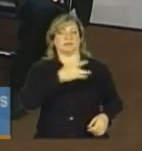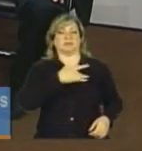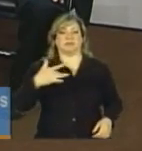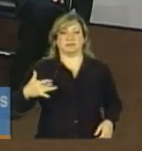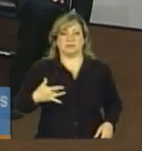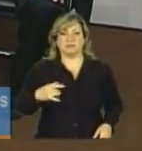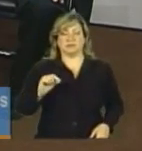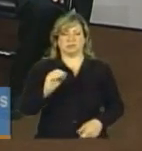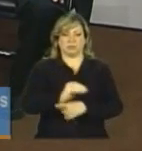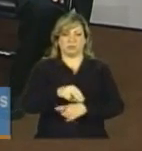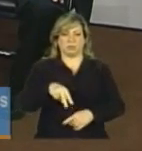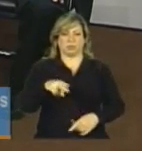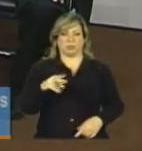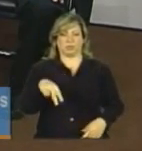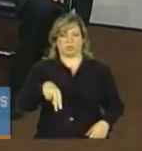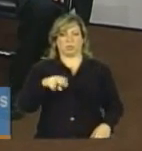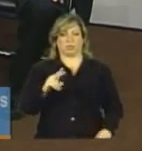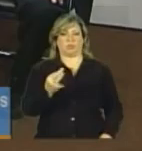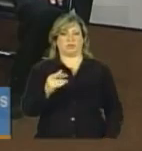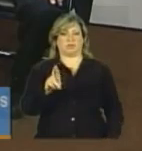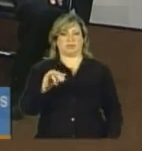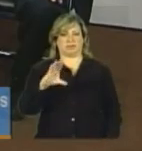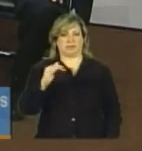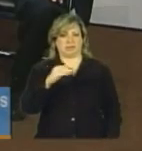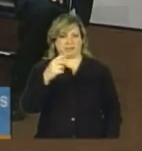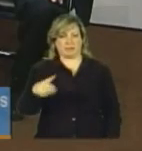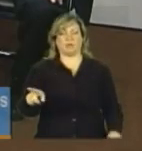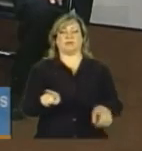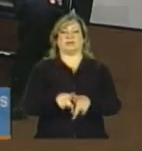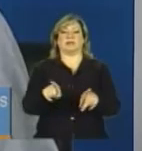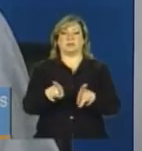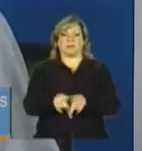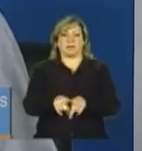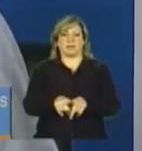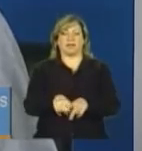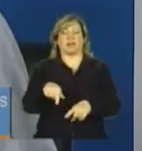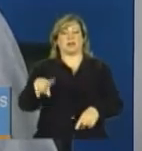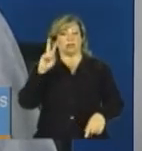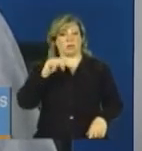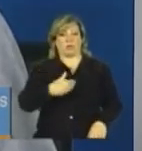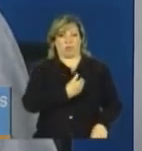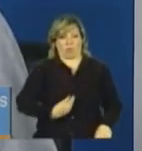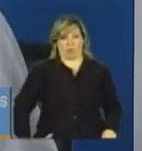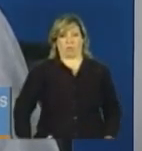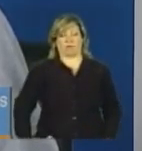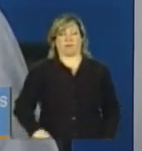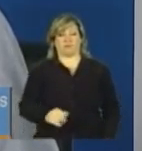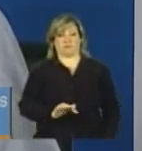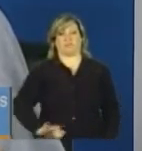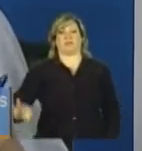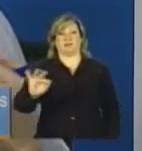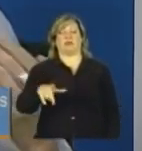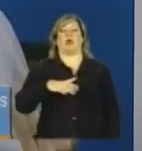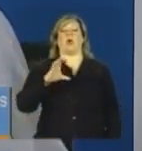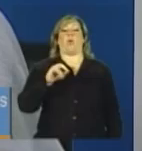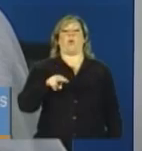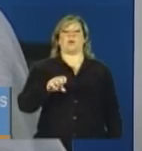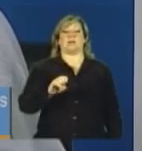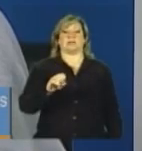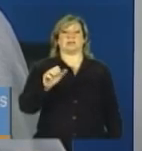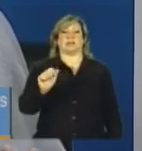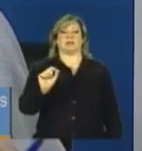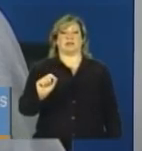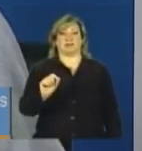conselhos estaduais de segurança alimentar e nutricional, né, e no caso no âmbito federal, no Conselho Nacional. Então, eh,